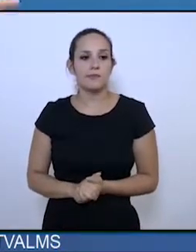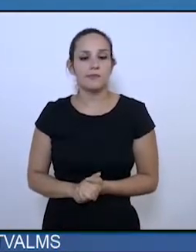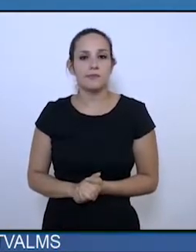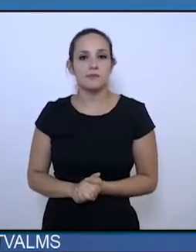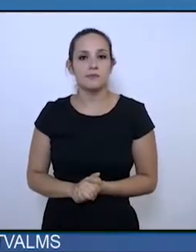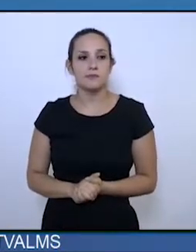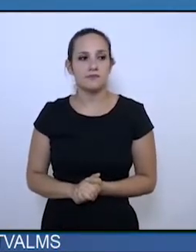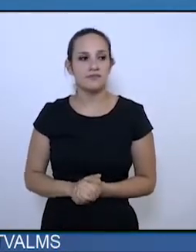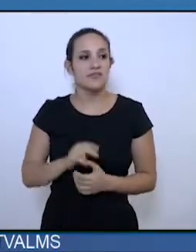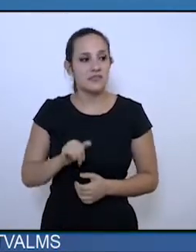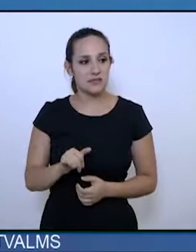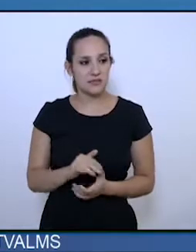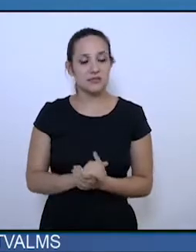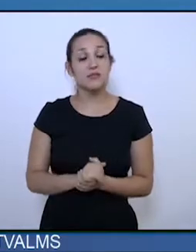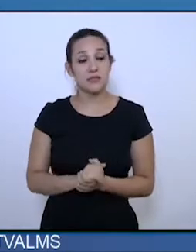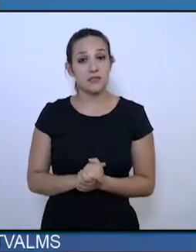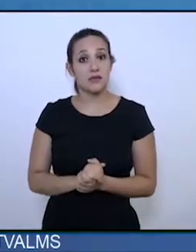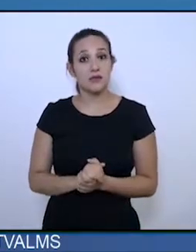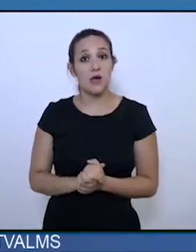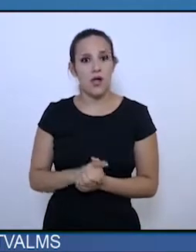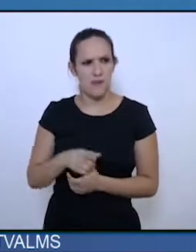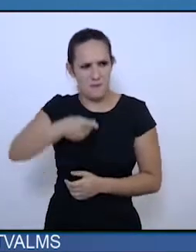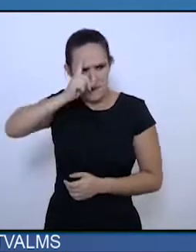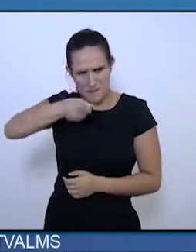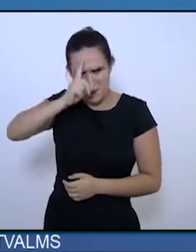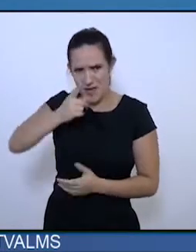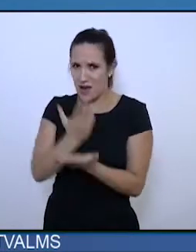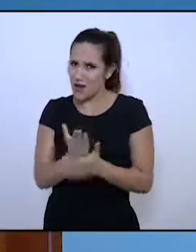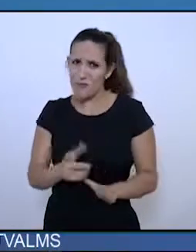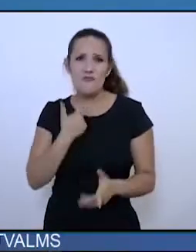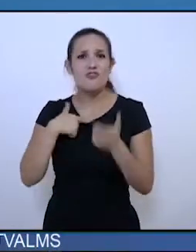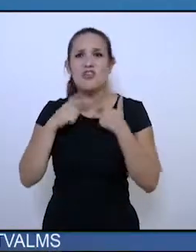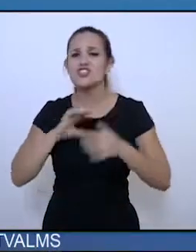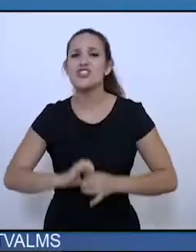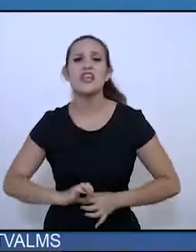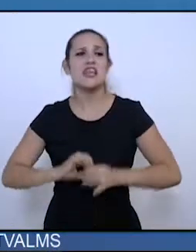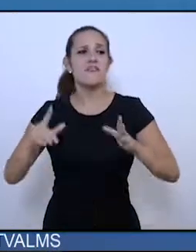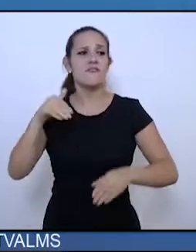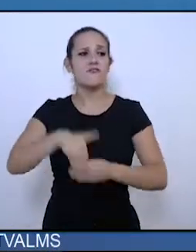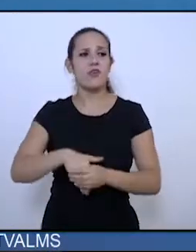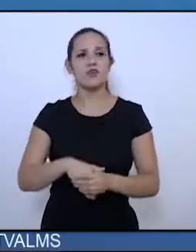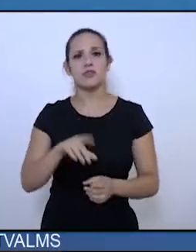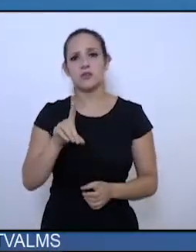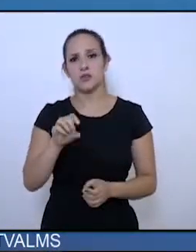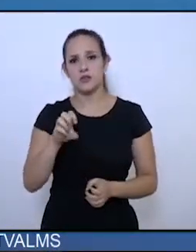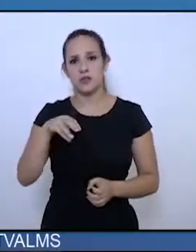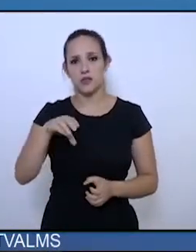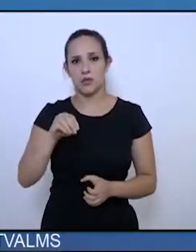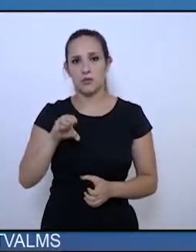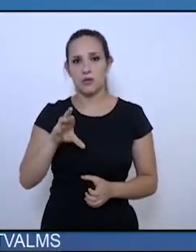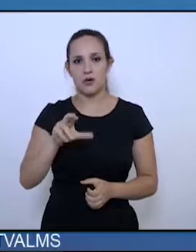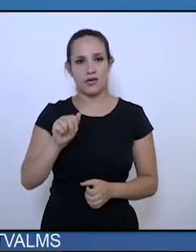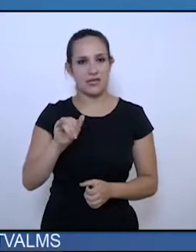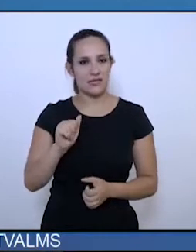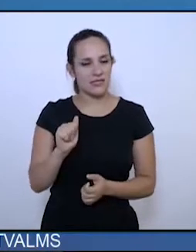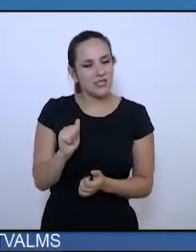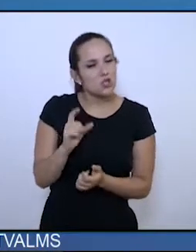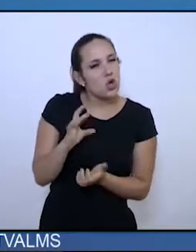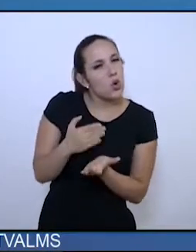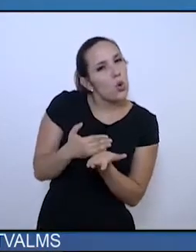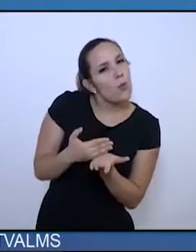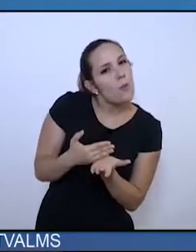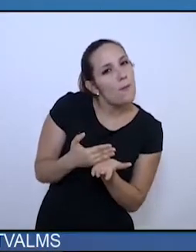fim da democracia. É um indício, é um princípio, é um começo